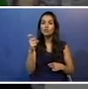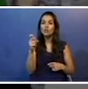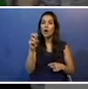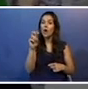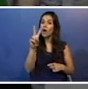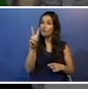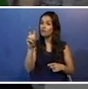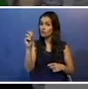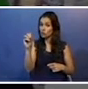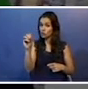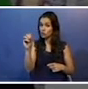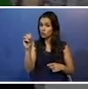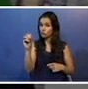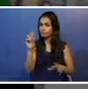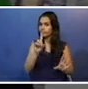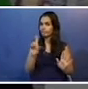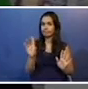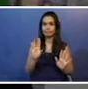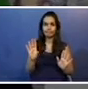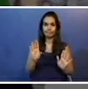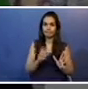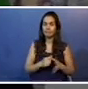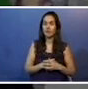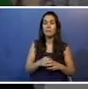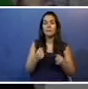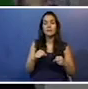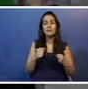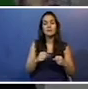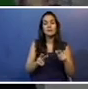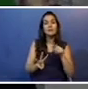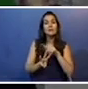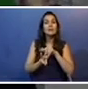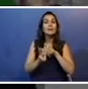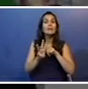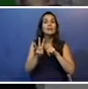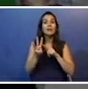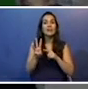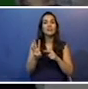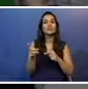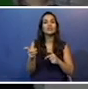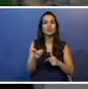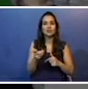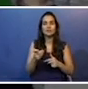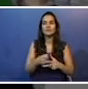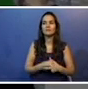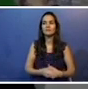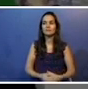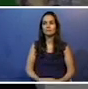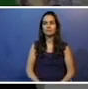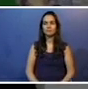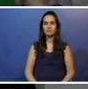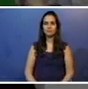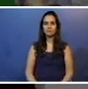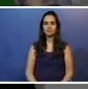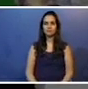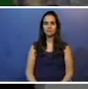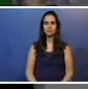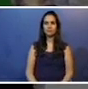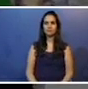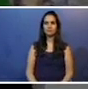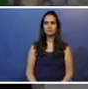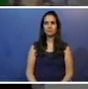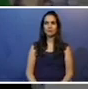aqui, olha, tem 2x, então 10 mais 10, 20, mais 5, 25,